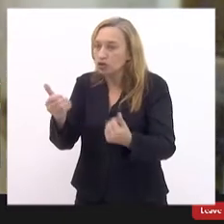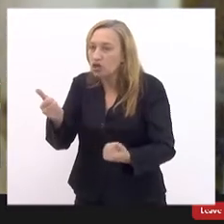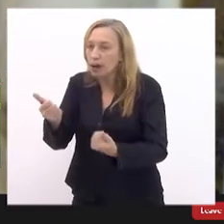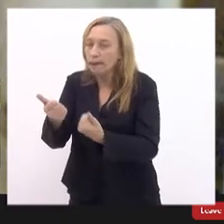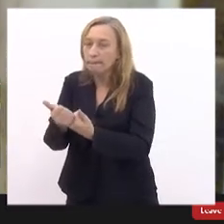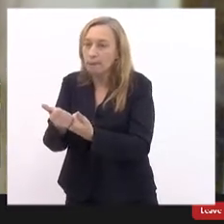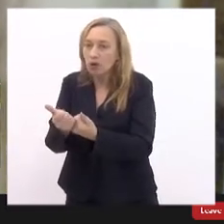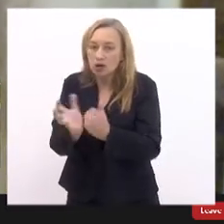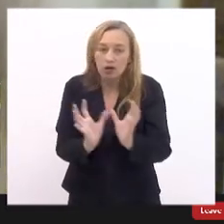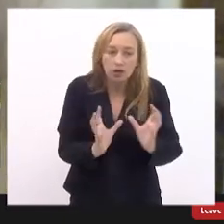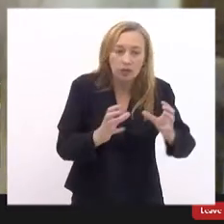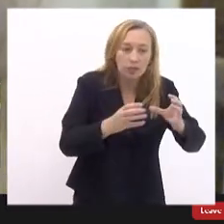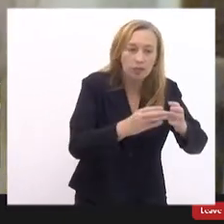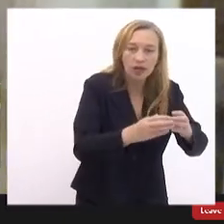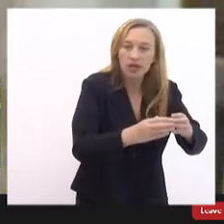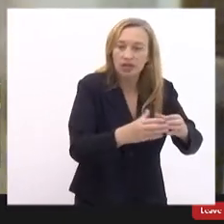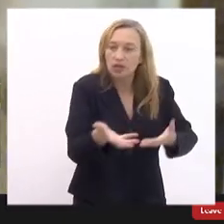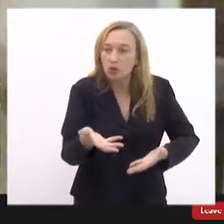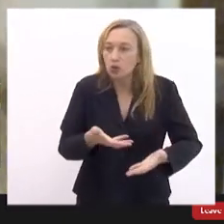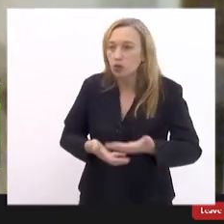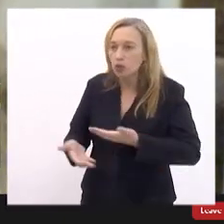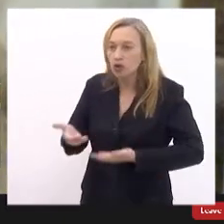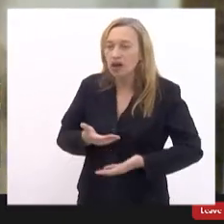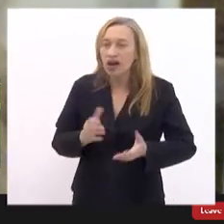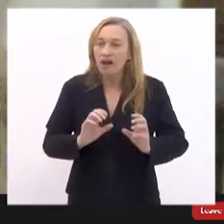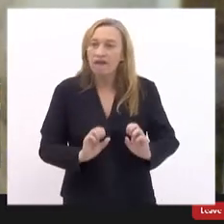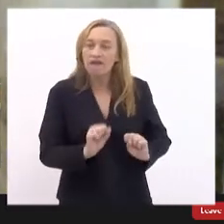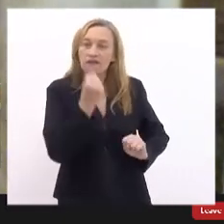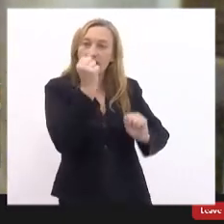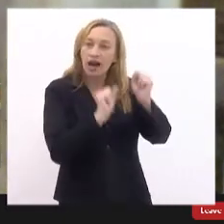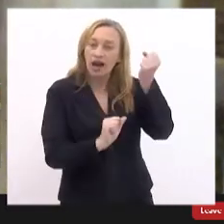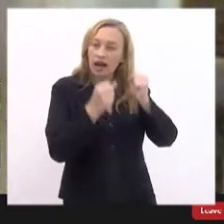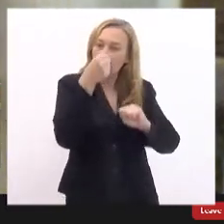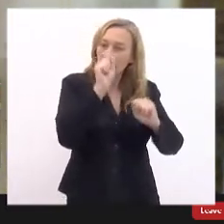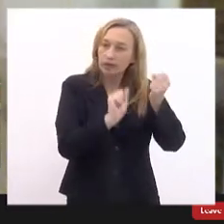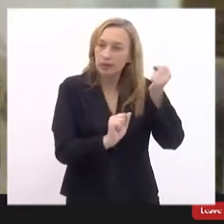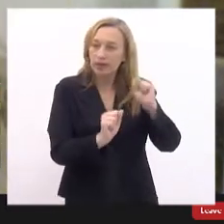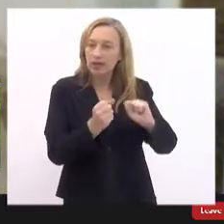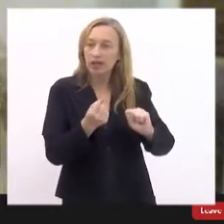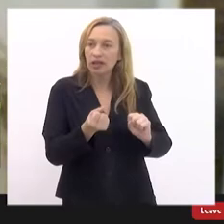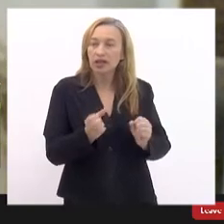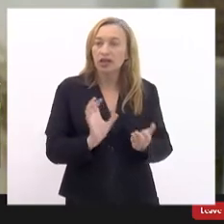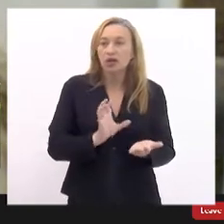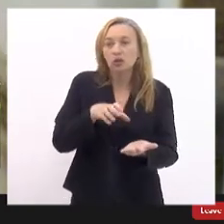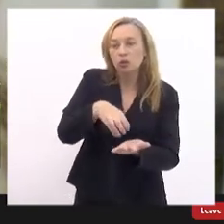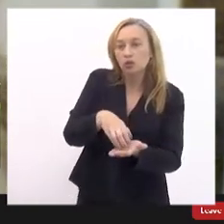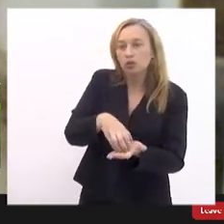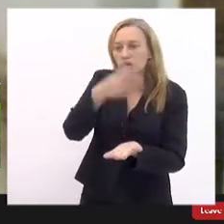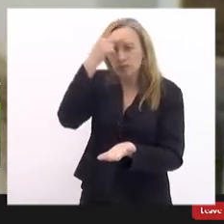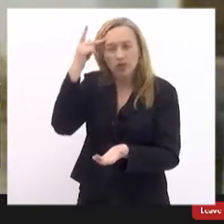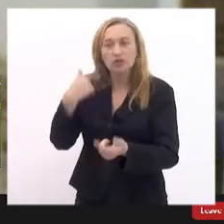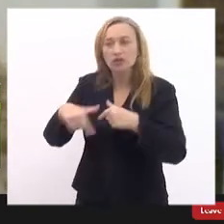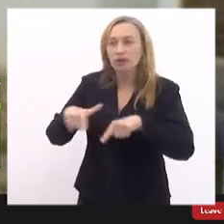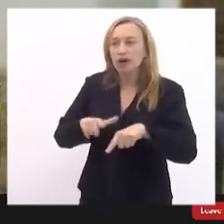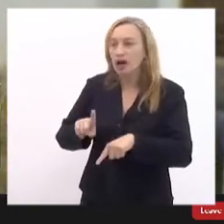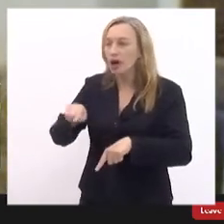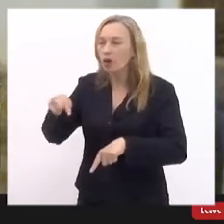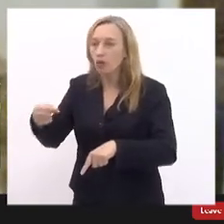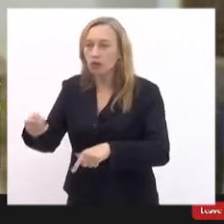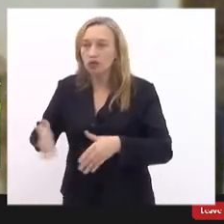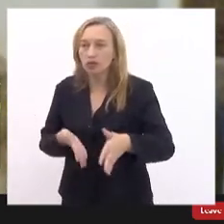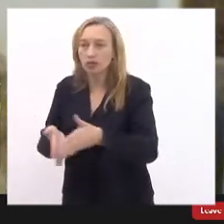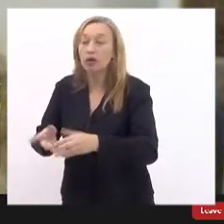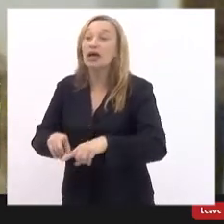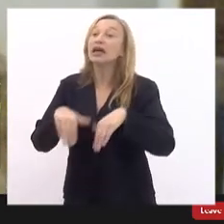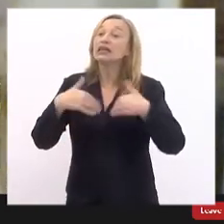empresas coletivas, fábricas recuperadas, redes de trabalhadores têm outra pegada.